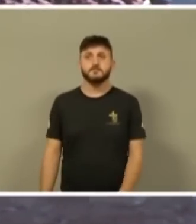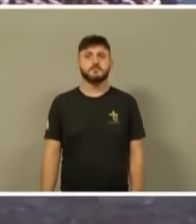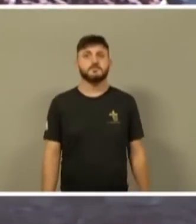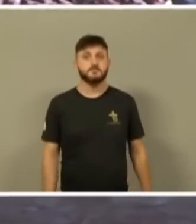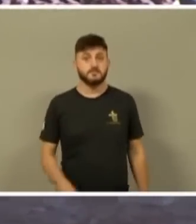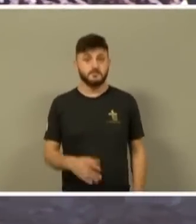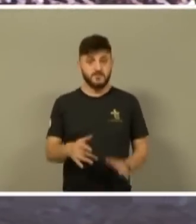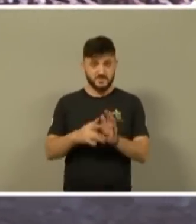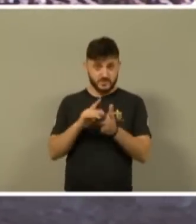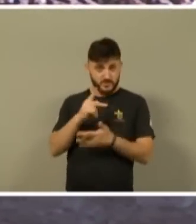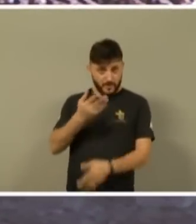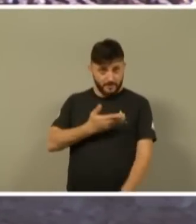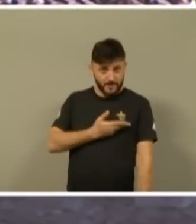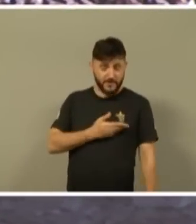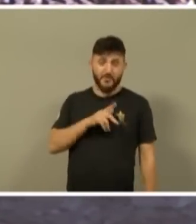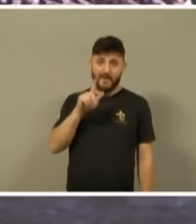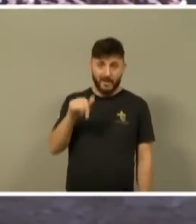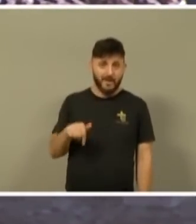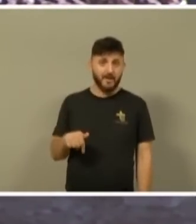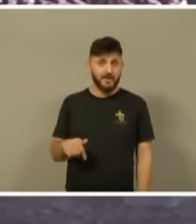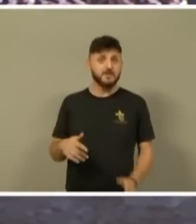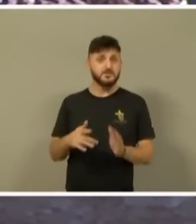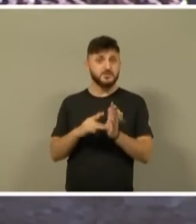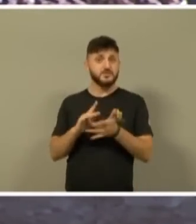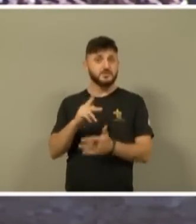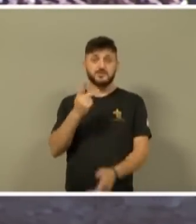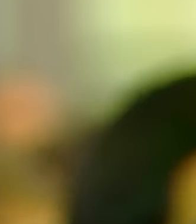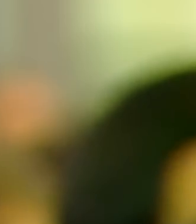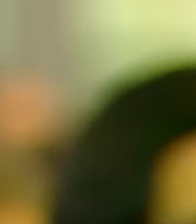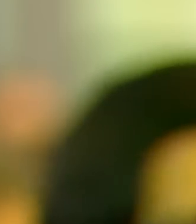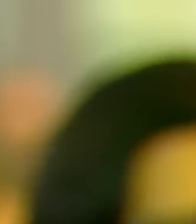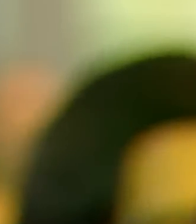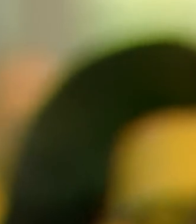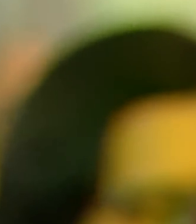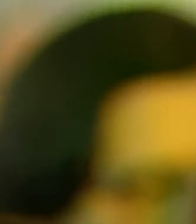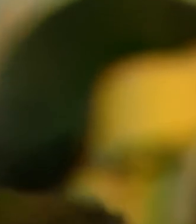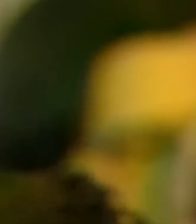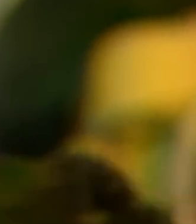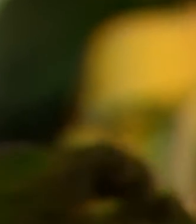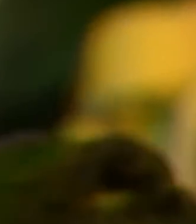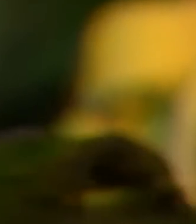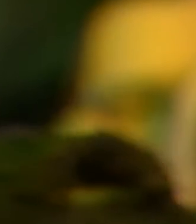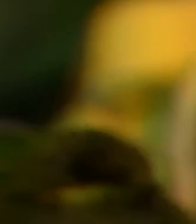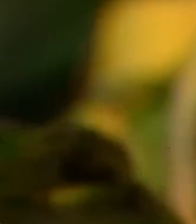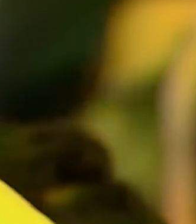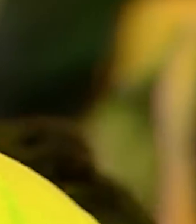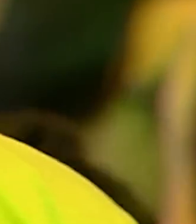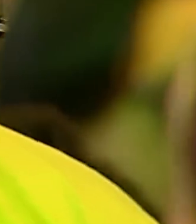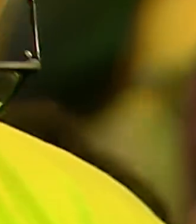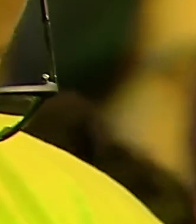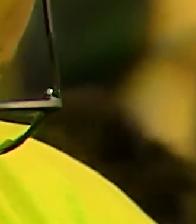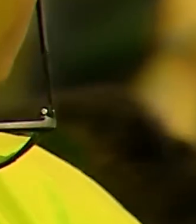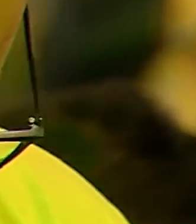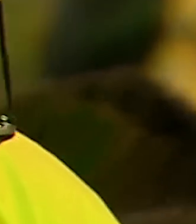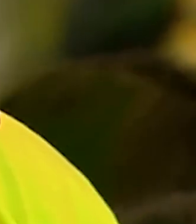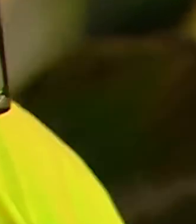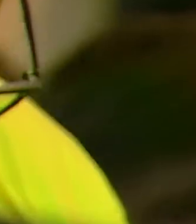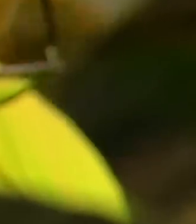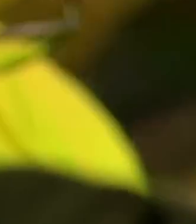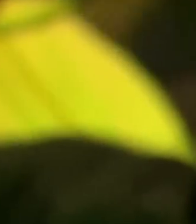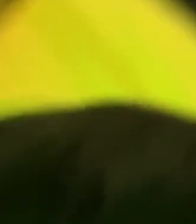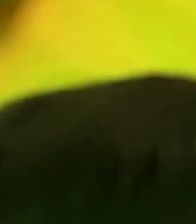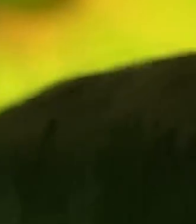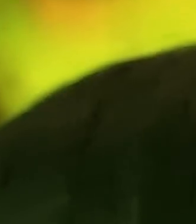Ele é teu amigo. Ele é o amigo da tua vida. E essa presença real que você coloca na frente é do Deus